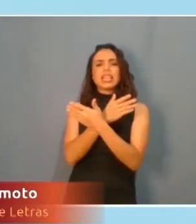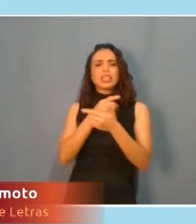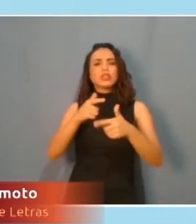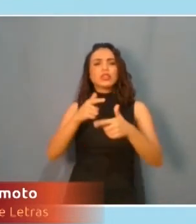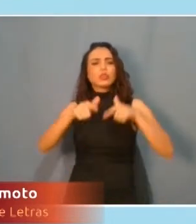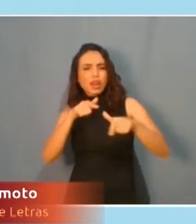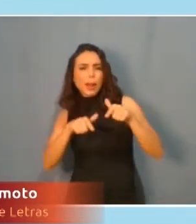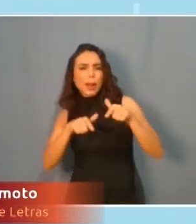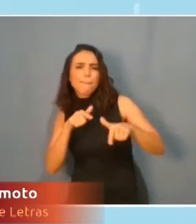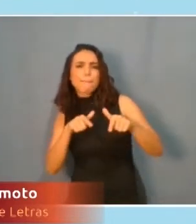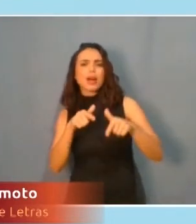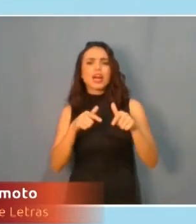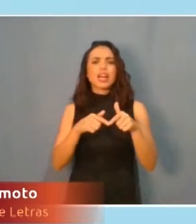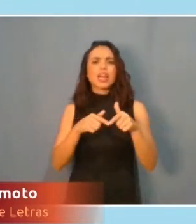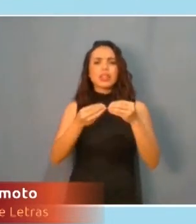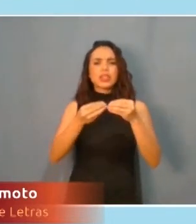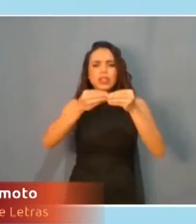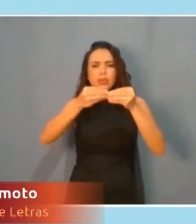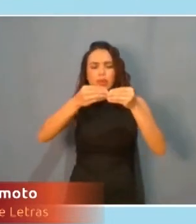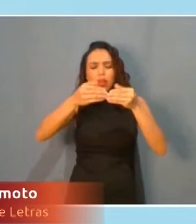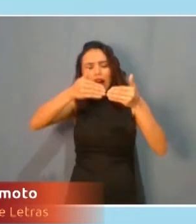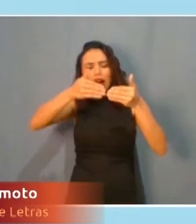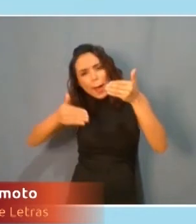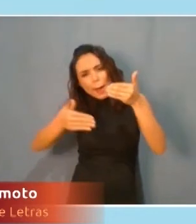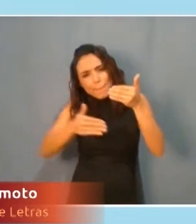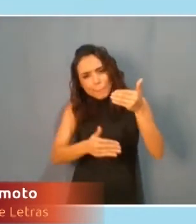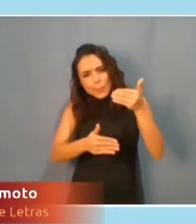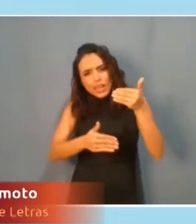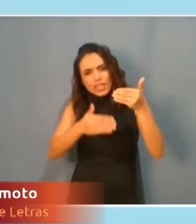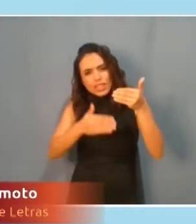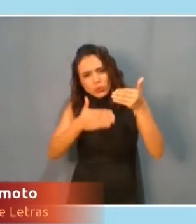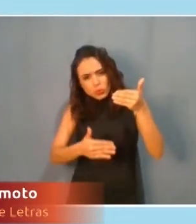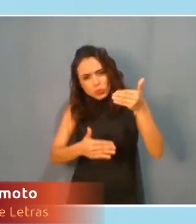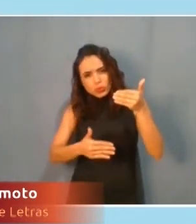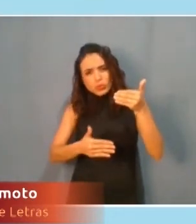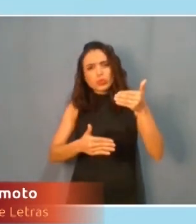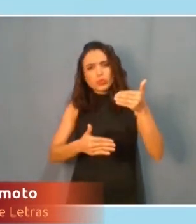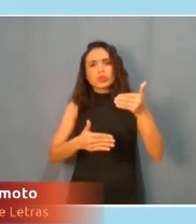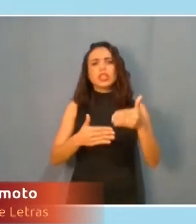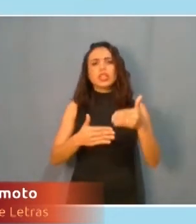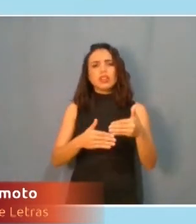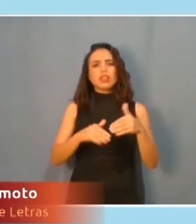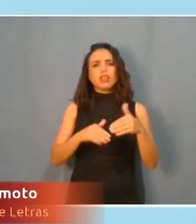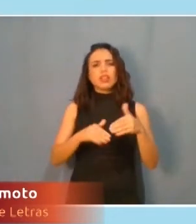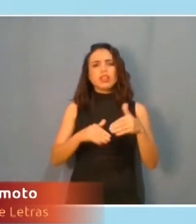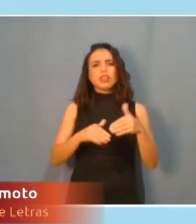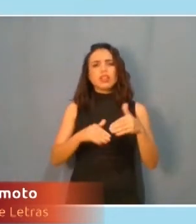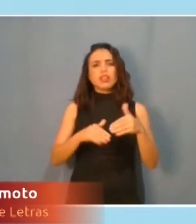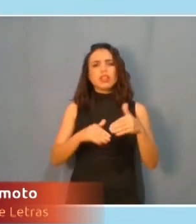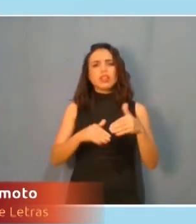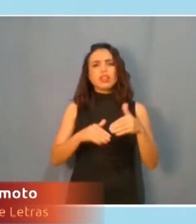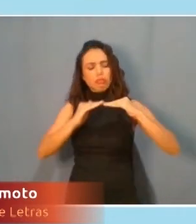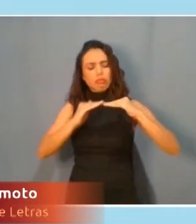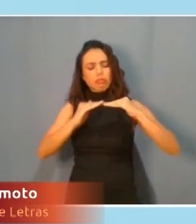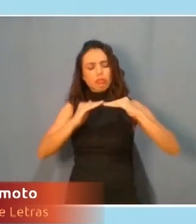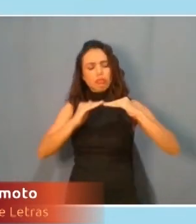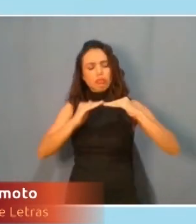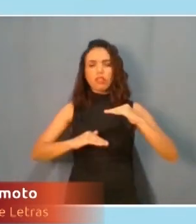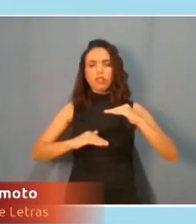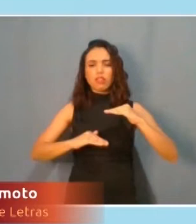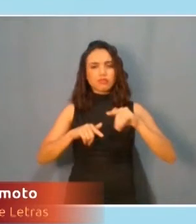que trabalham muito aquém do que poderiam, porque não encontram mais trabalho, ou pessoas que cansaram de procurar trabalho porque não há